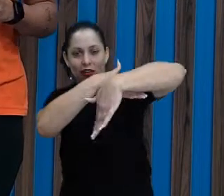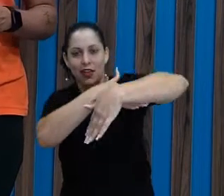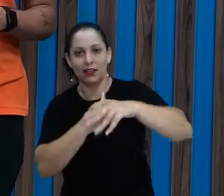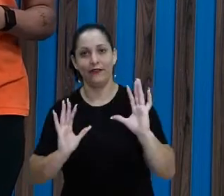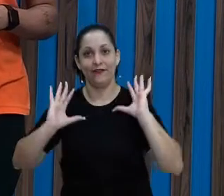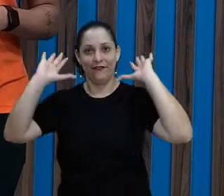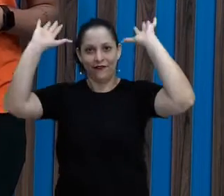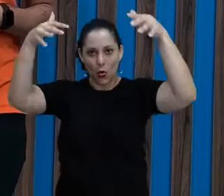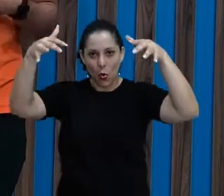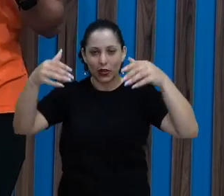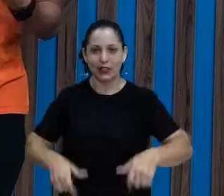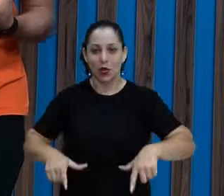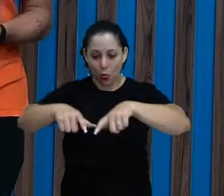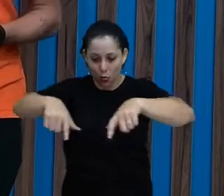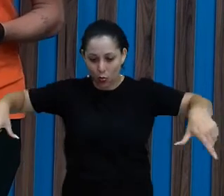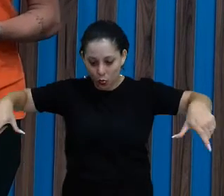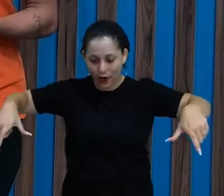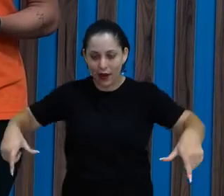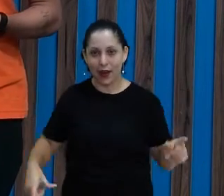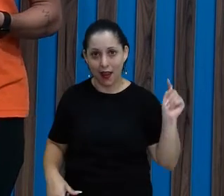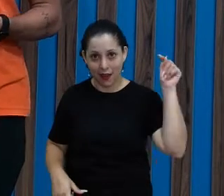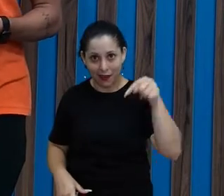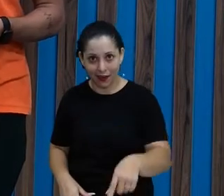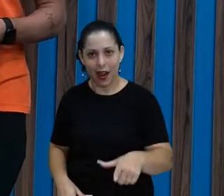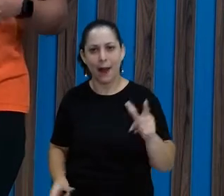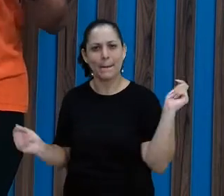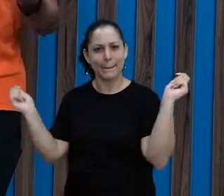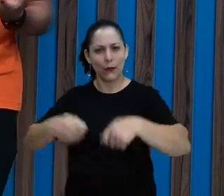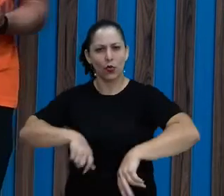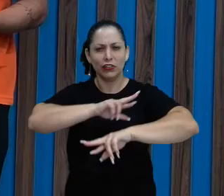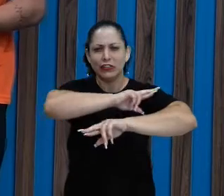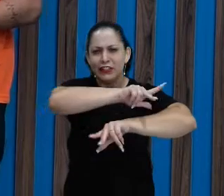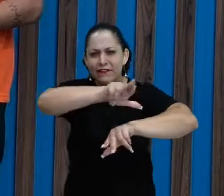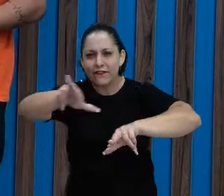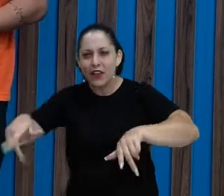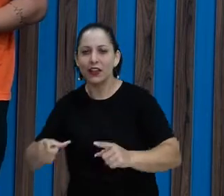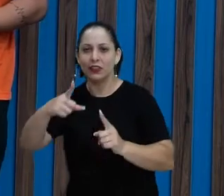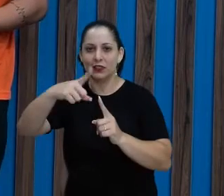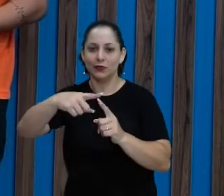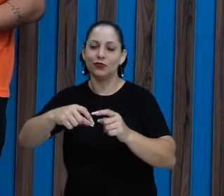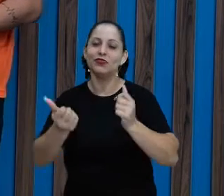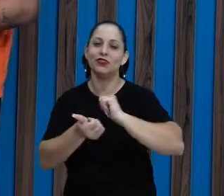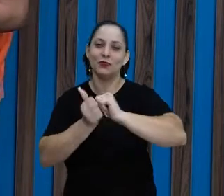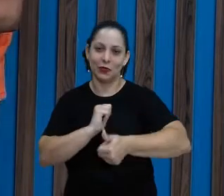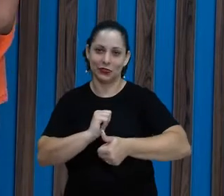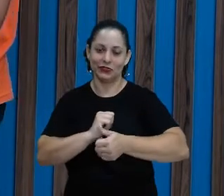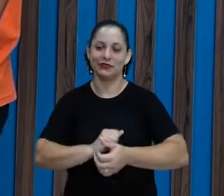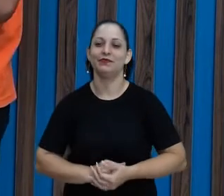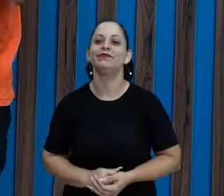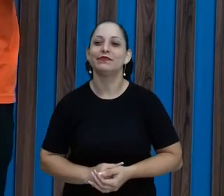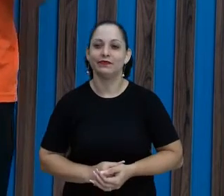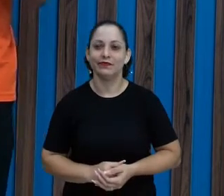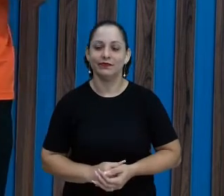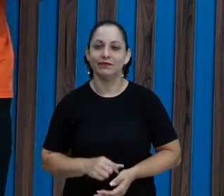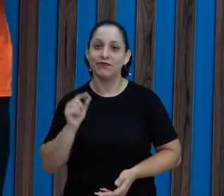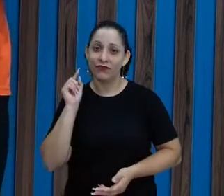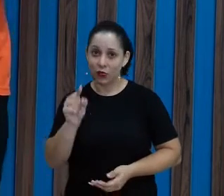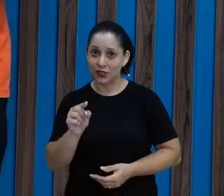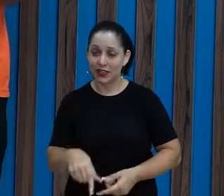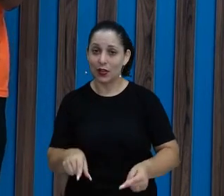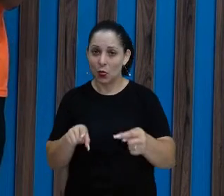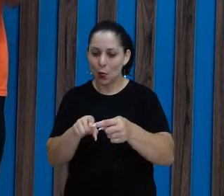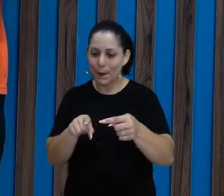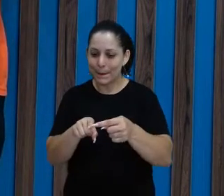uma quadra que dá a possibilidade de você praticar diferentes modalidades esportivas. Tá bom? Então, no seu bairro aí,